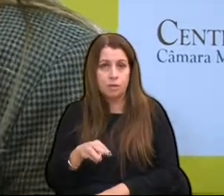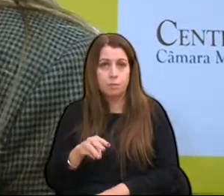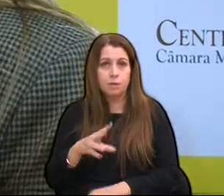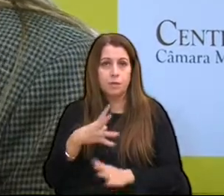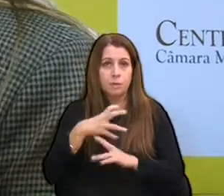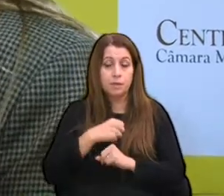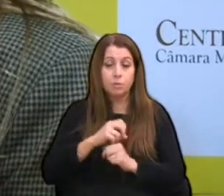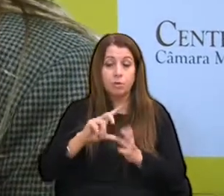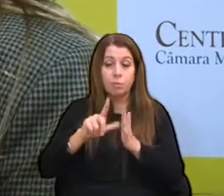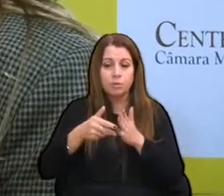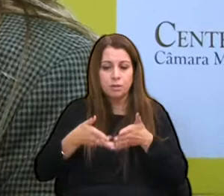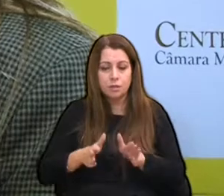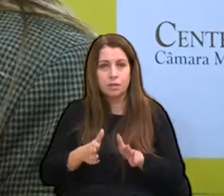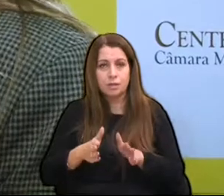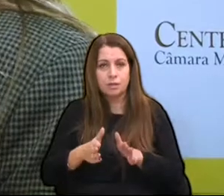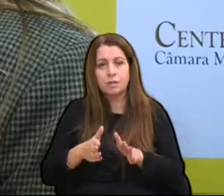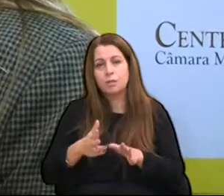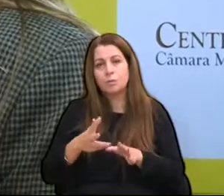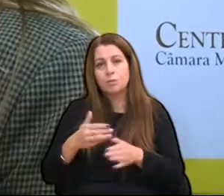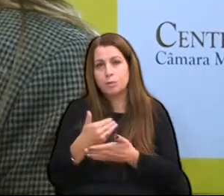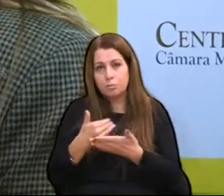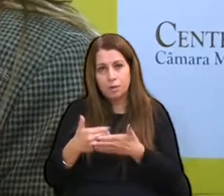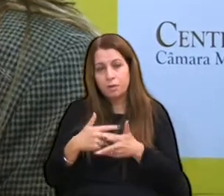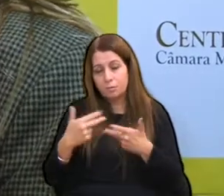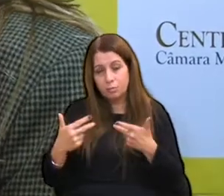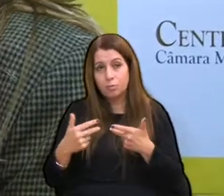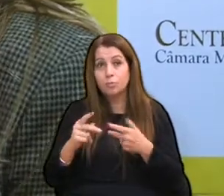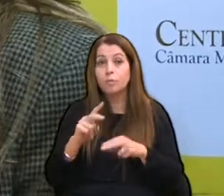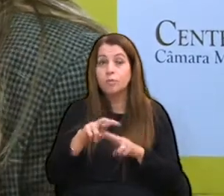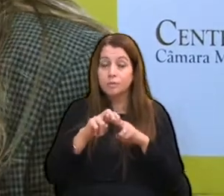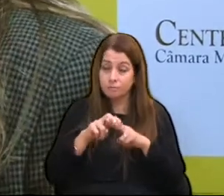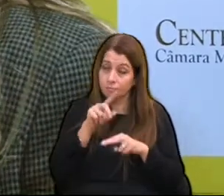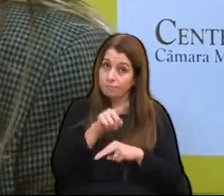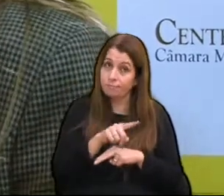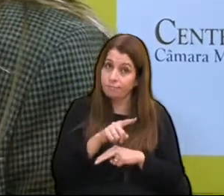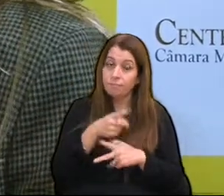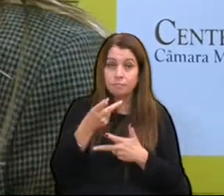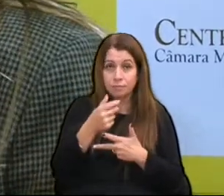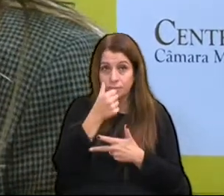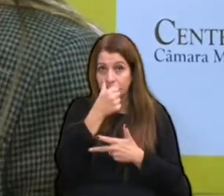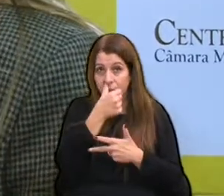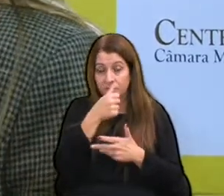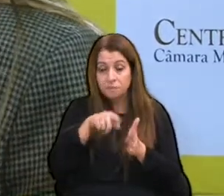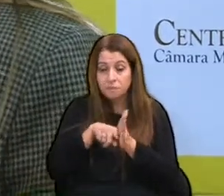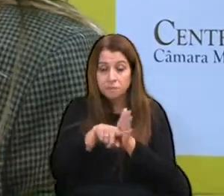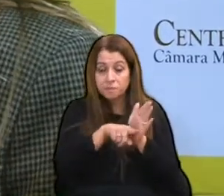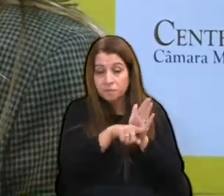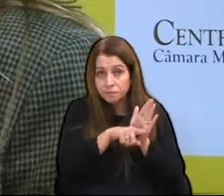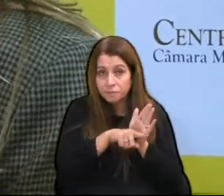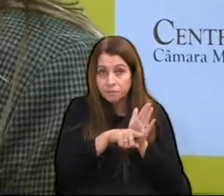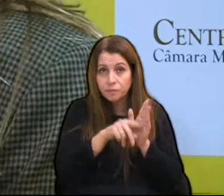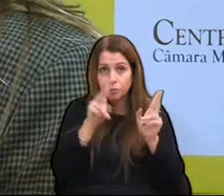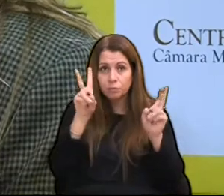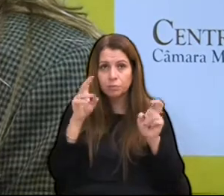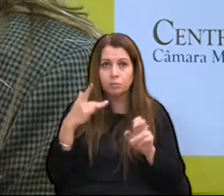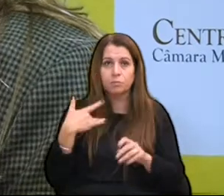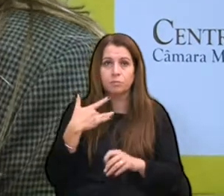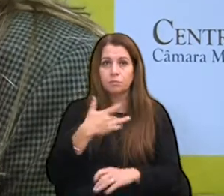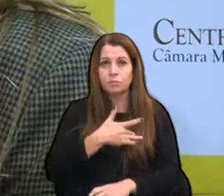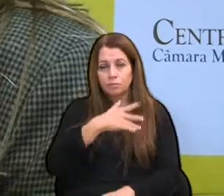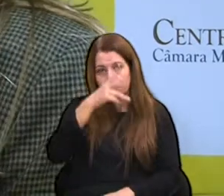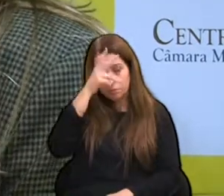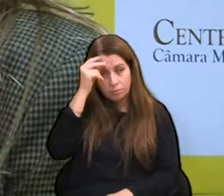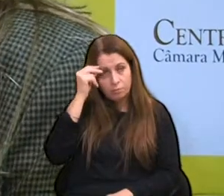depressão pós-parto, tudo isso são causas. Então, o que nós precisamos é investigar como um tema de saúde pública.